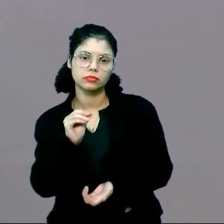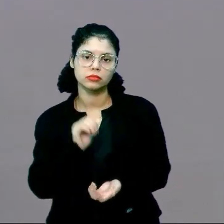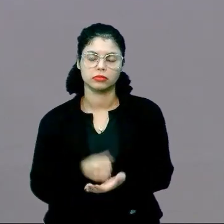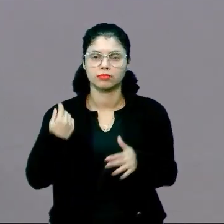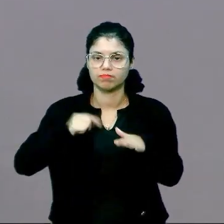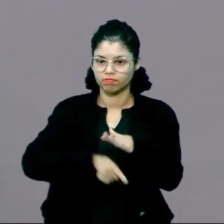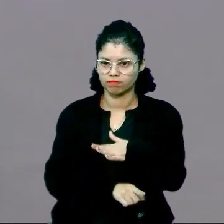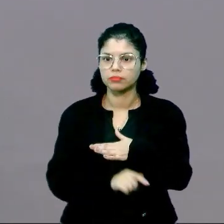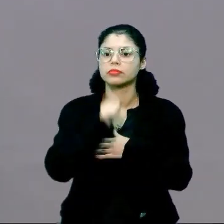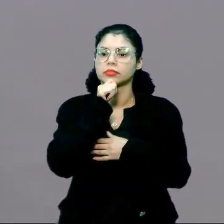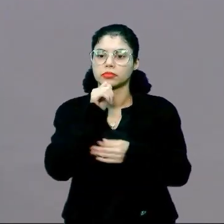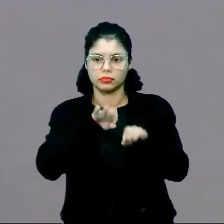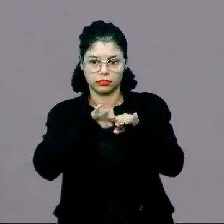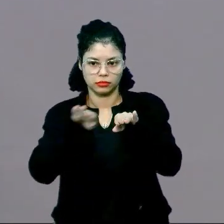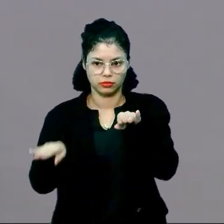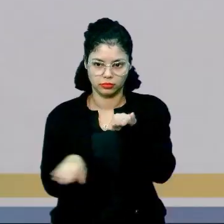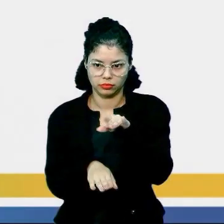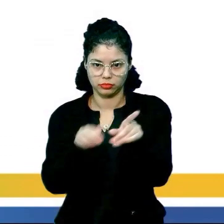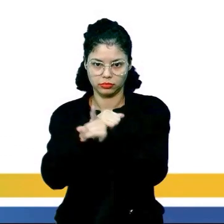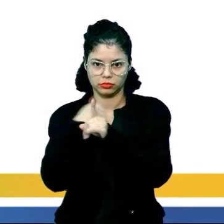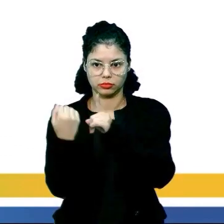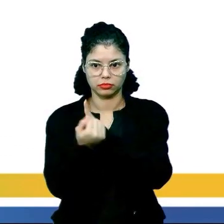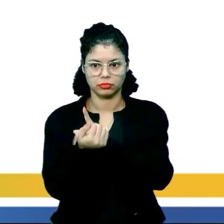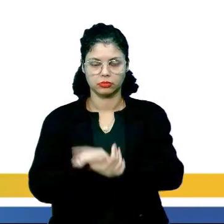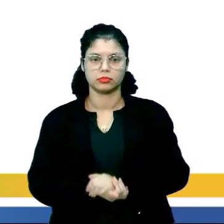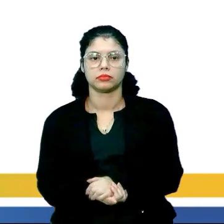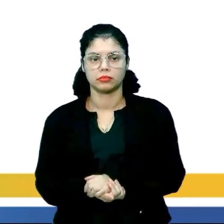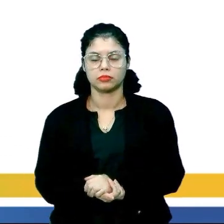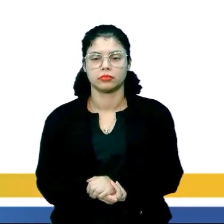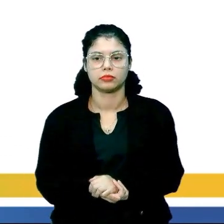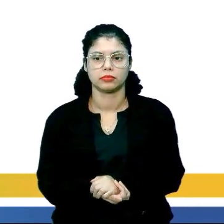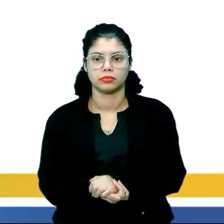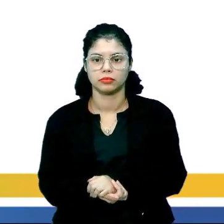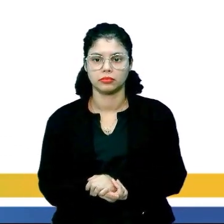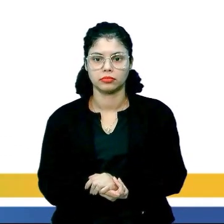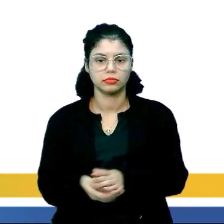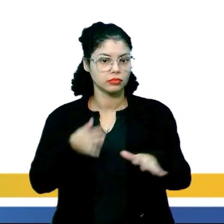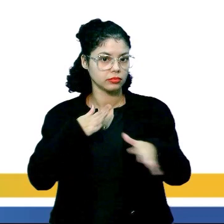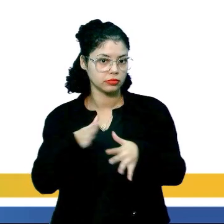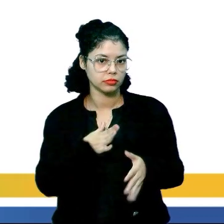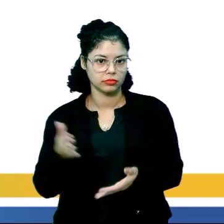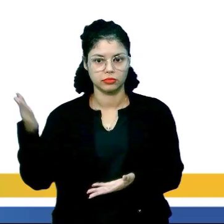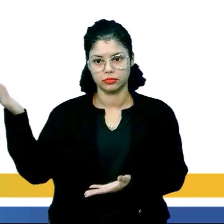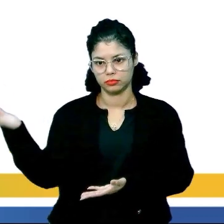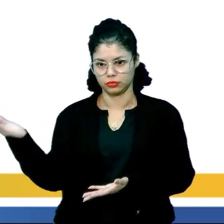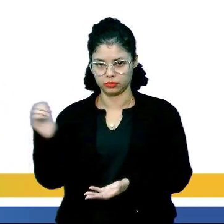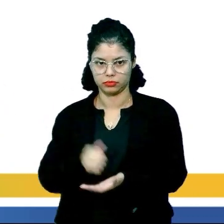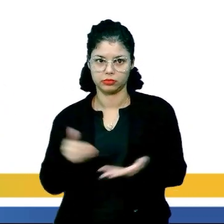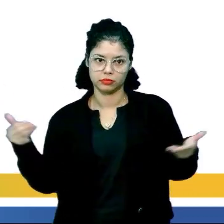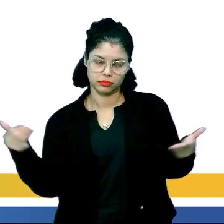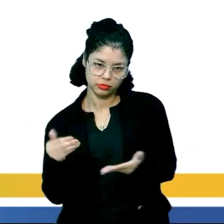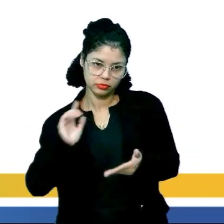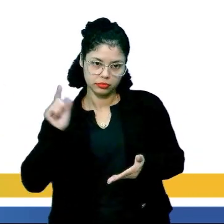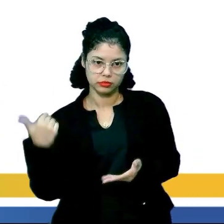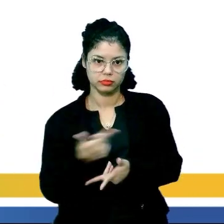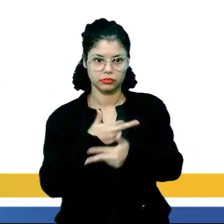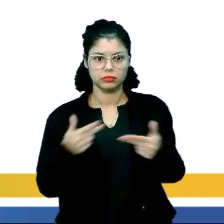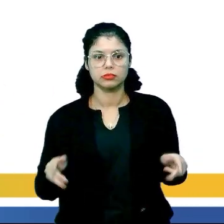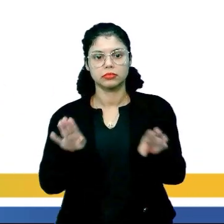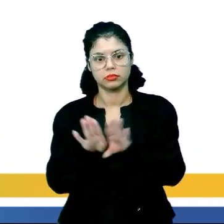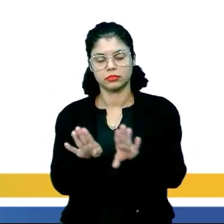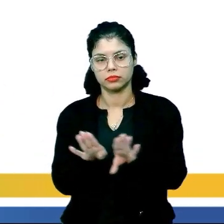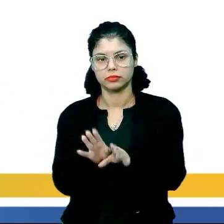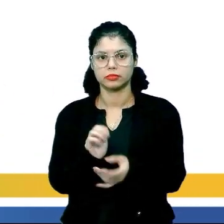fundo, a desigualdade social. Então, nós temos esses movimentos e agora tem outras coisas